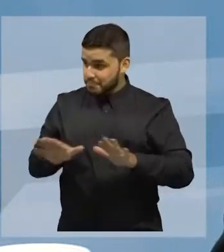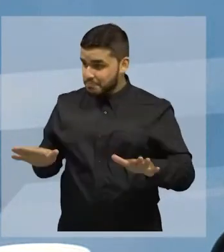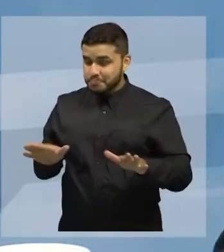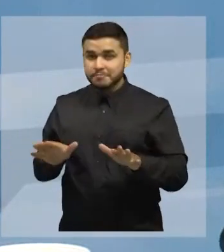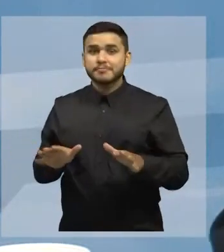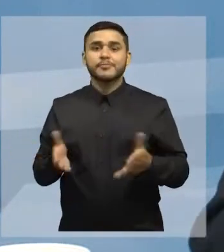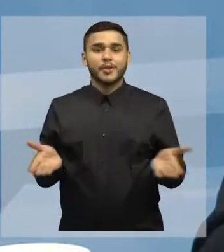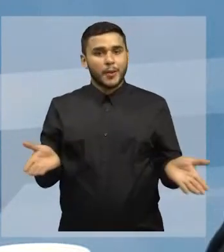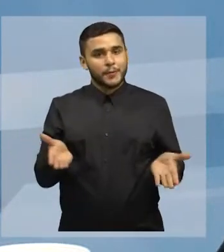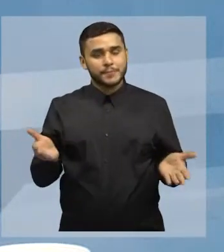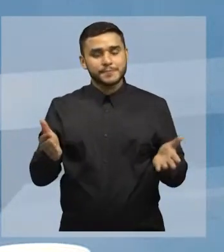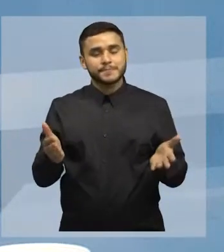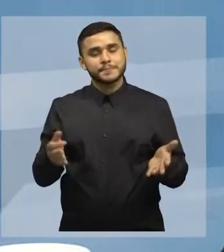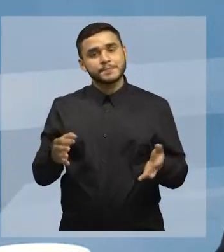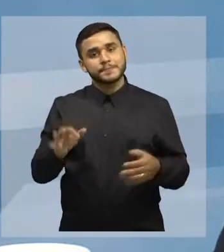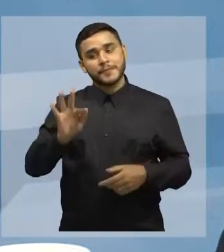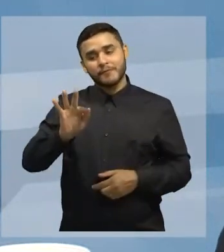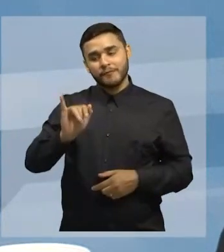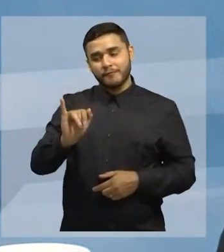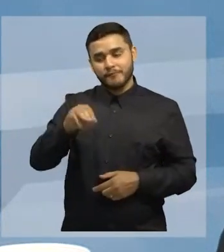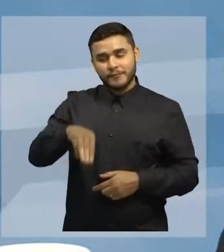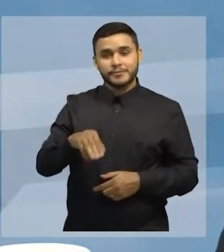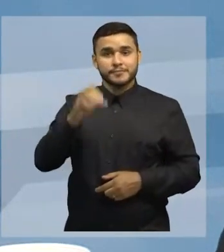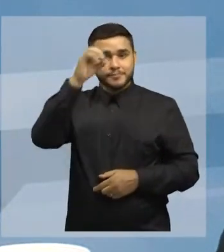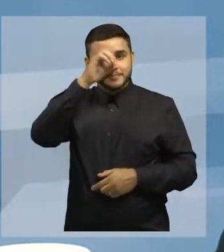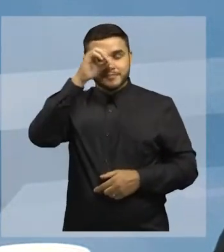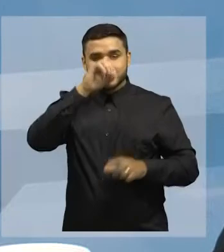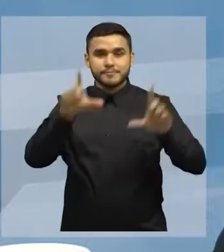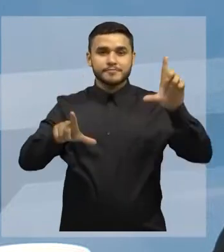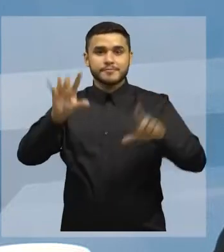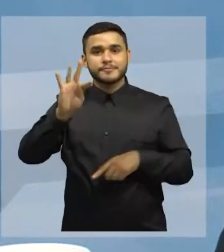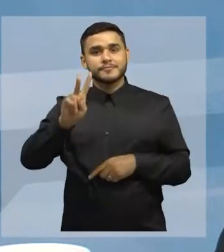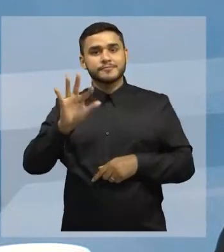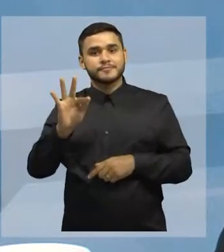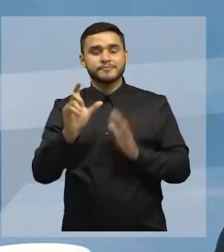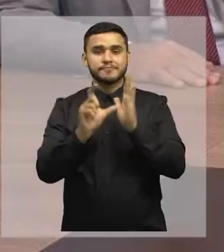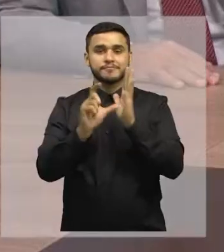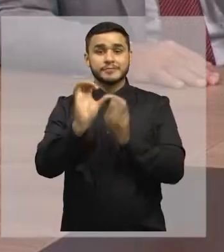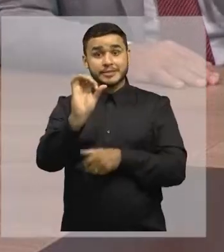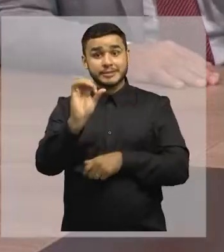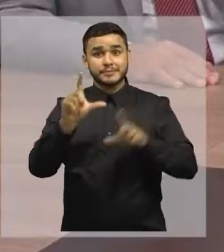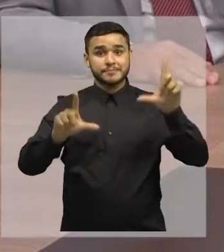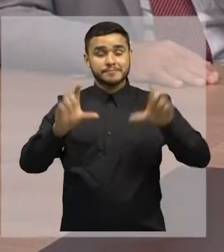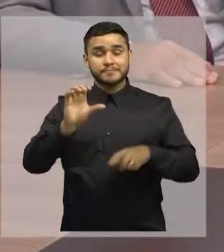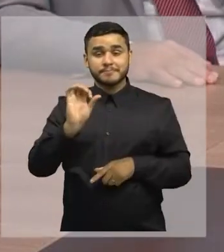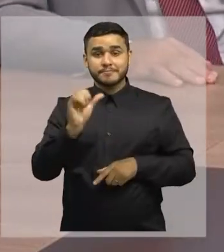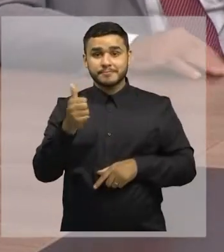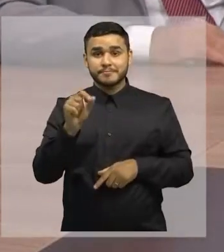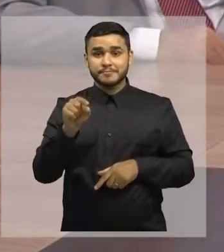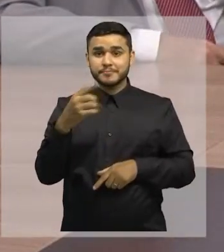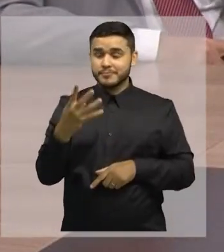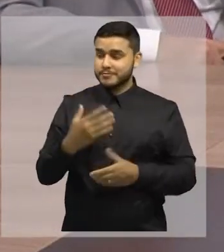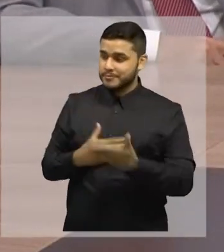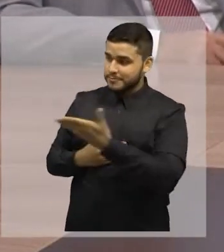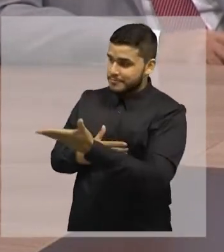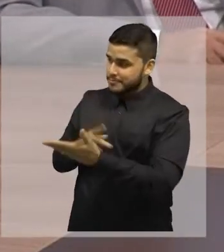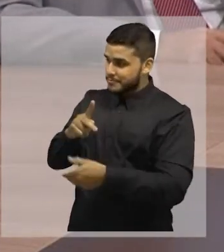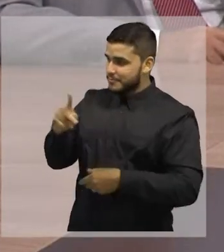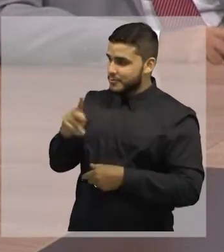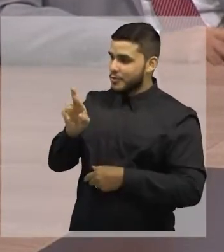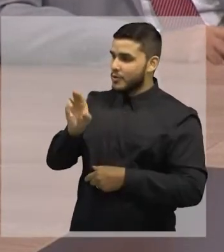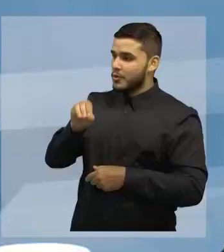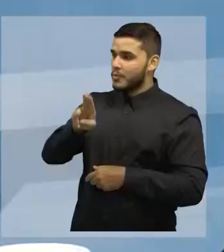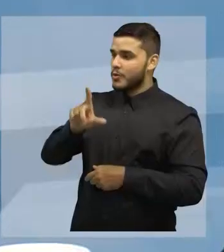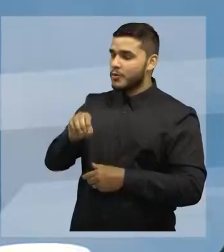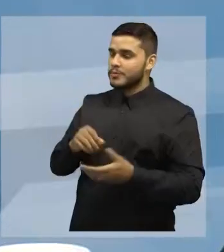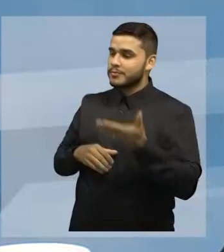TV Fortaleza, canal 6 da Multiplay 61.4 digital. Agradecendo aqui aos professores Rômulo Leitão e Clésio Arruda e, em especial,